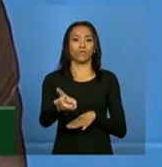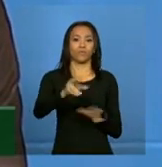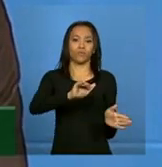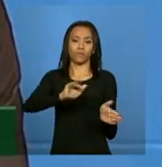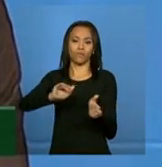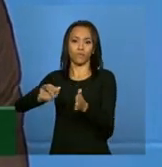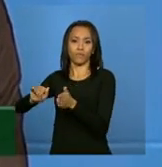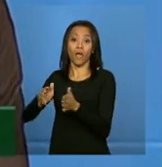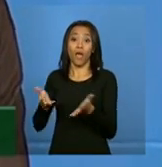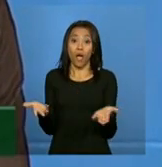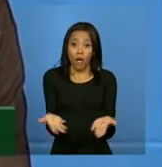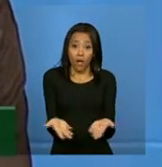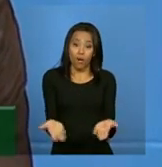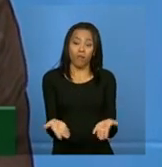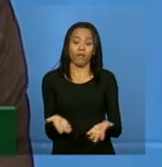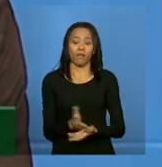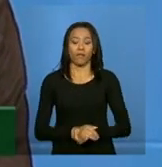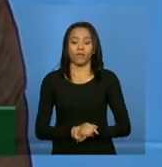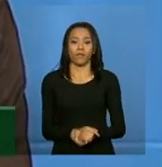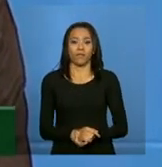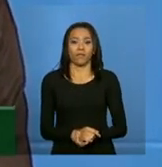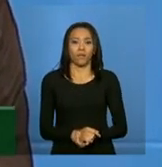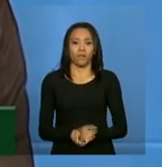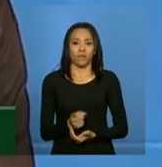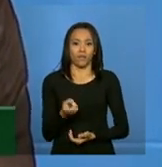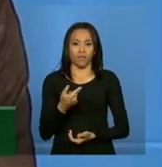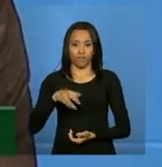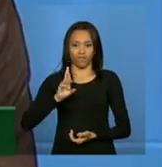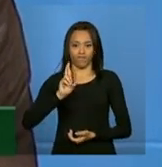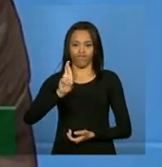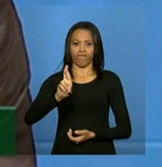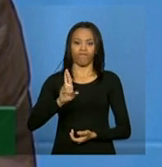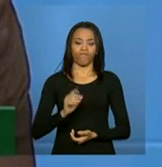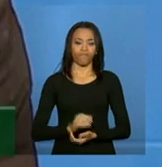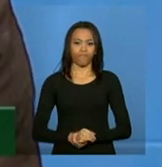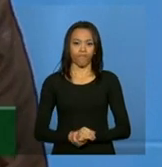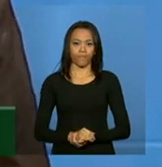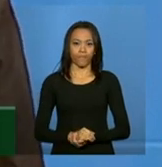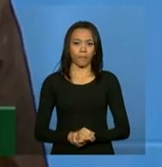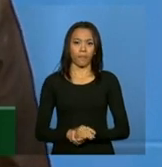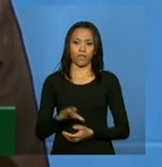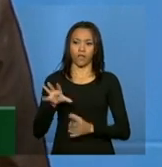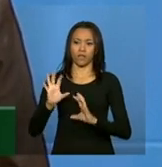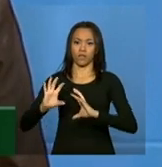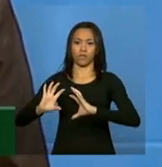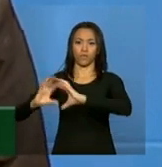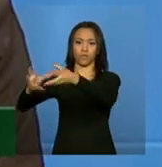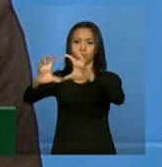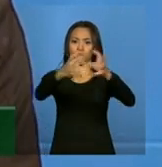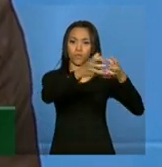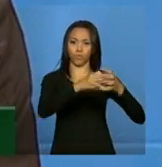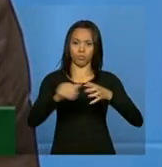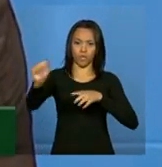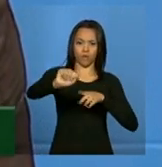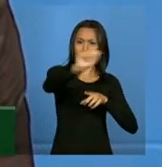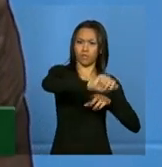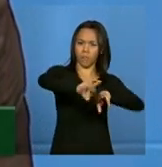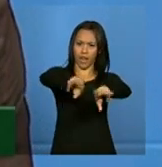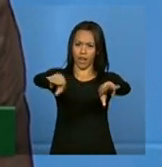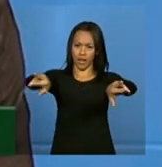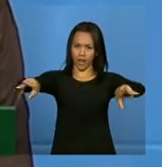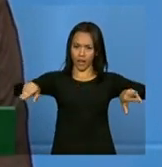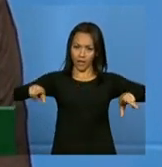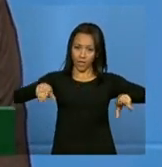Passando então agora à função das organizações nessa luta contra o trabalho